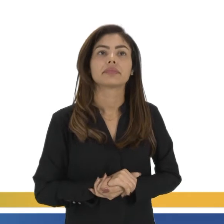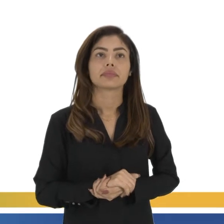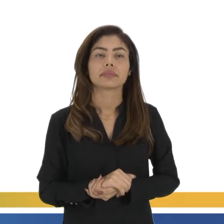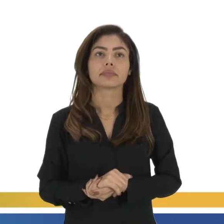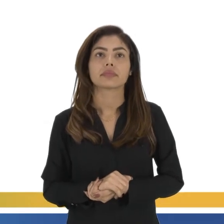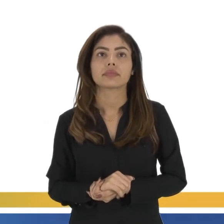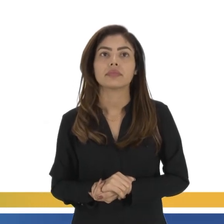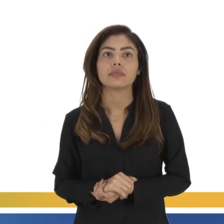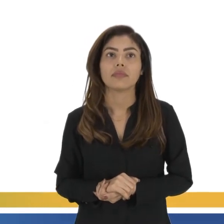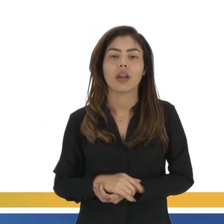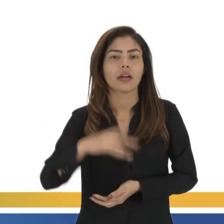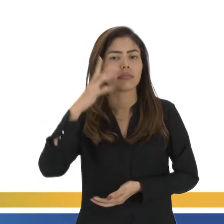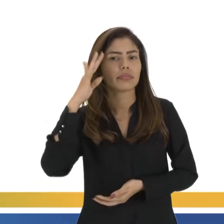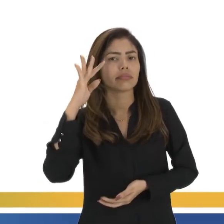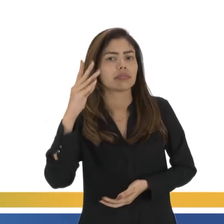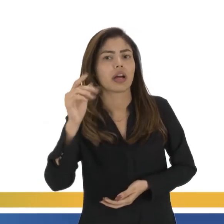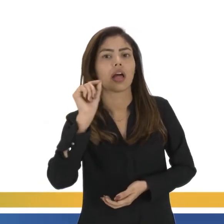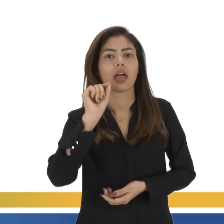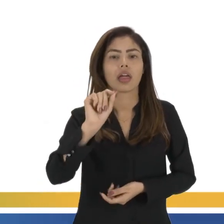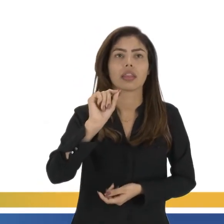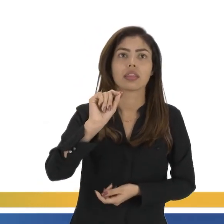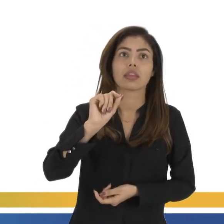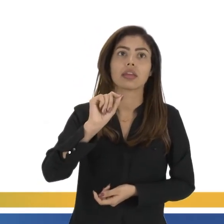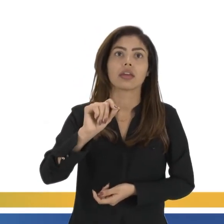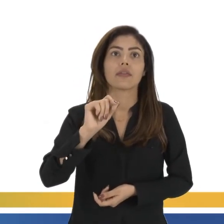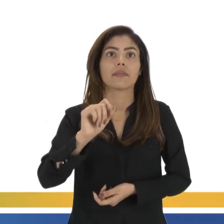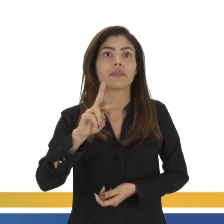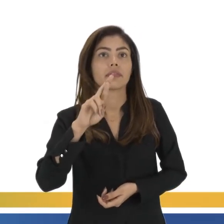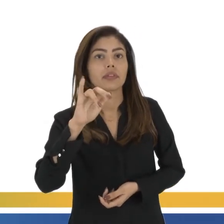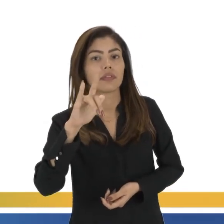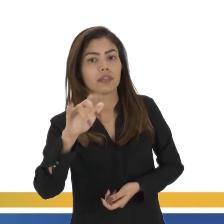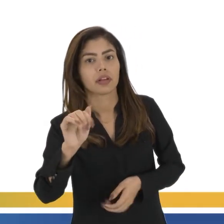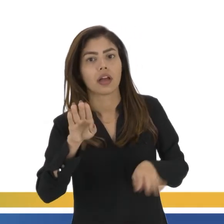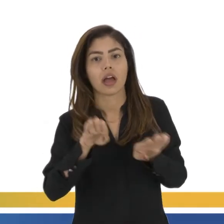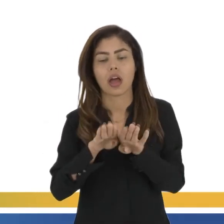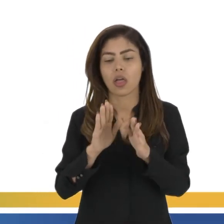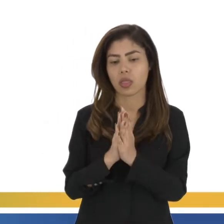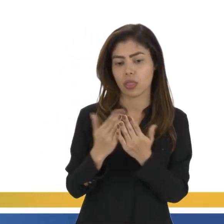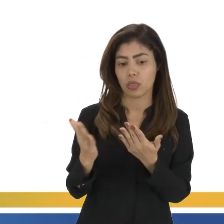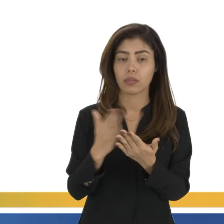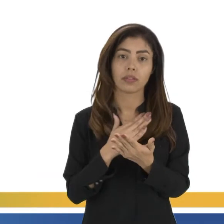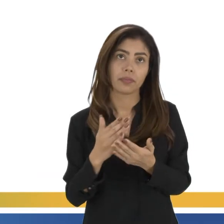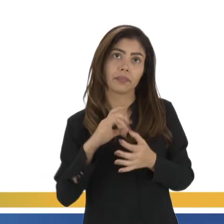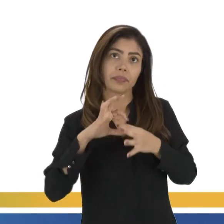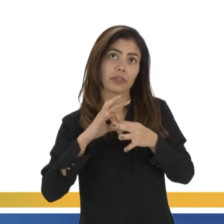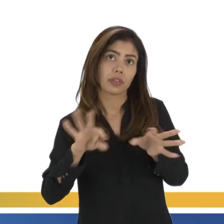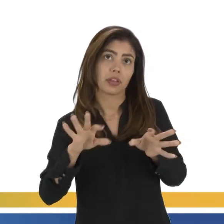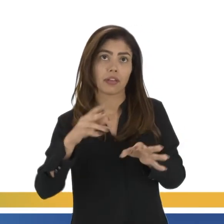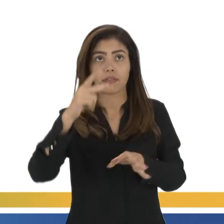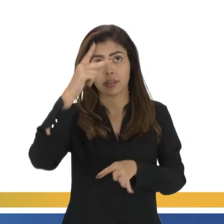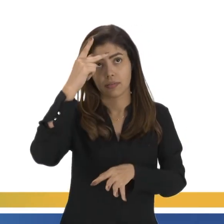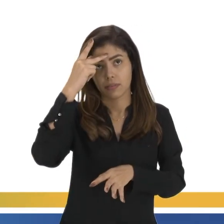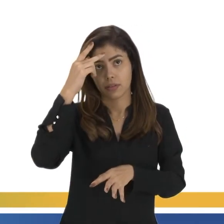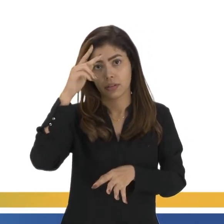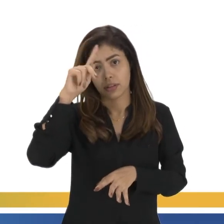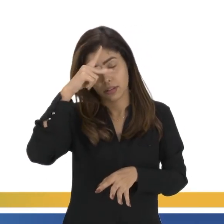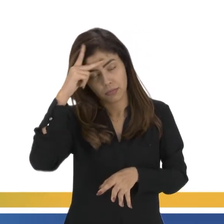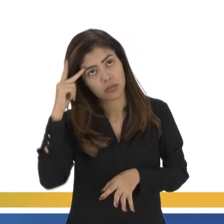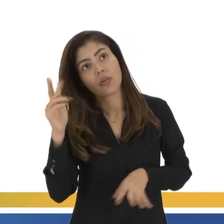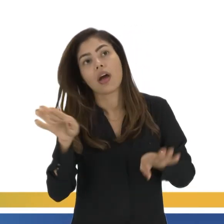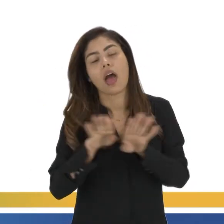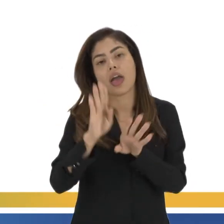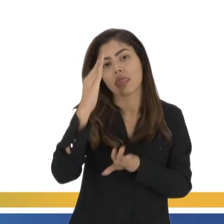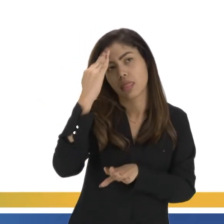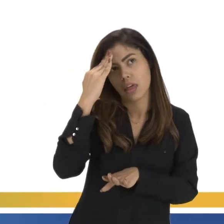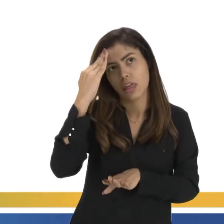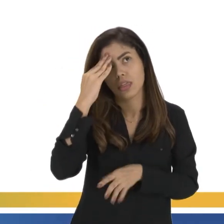A grande reflexão que Agostinho faz nessa obra do livre-arbítrio é tentar compreender, é tentar entender